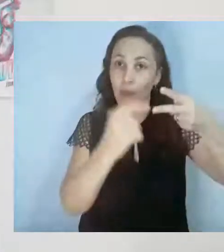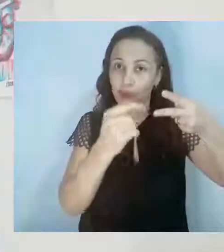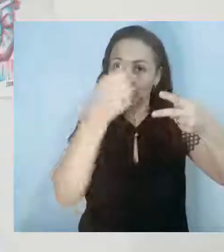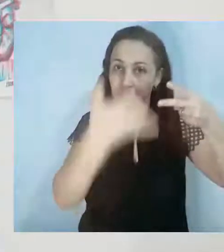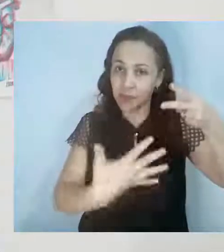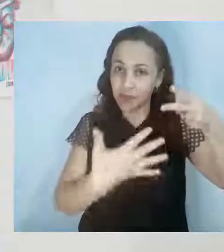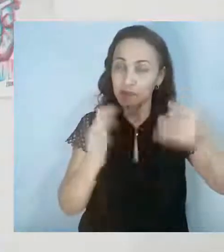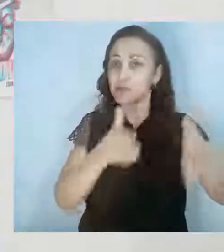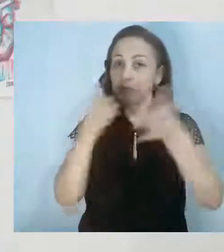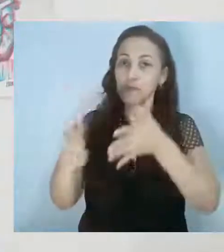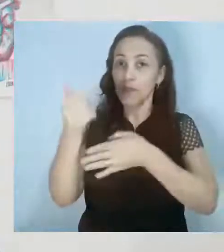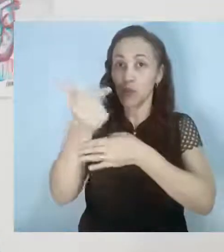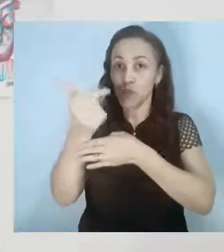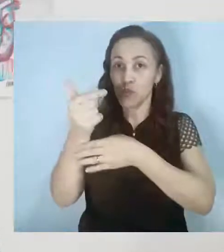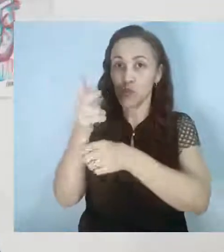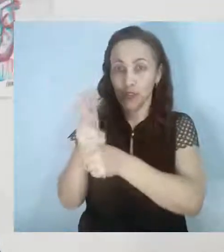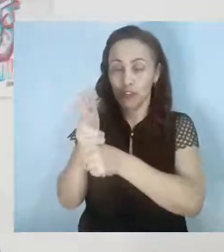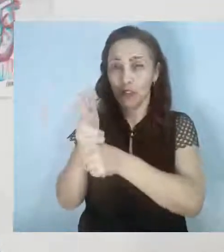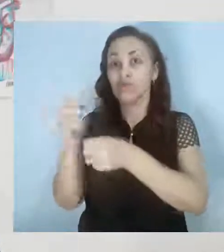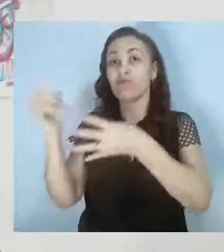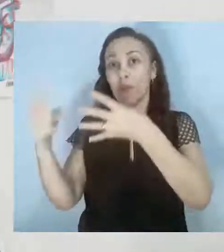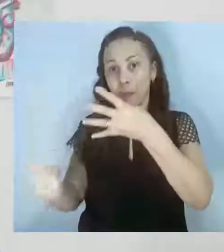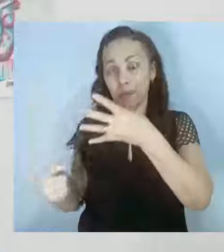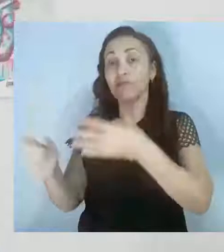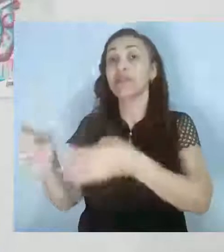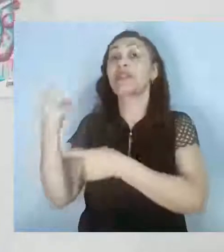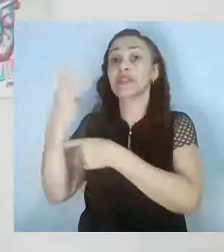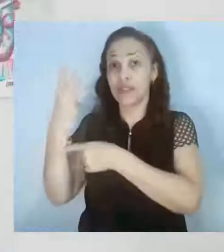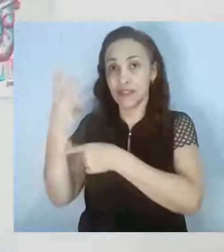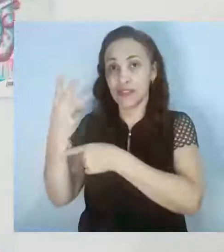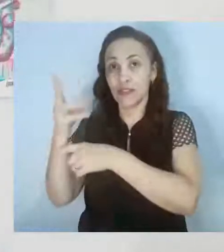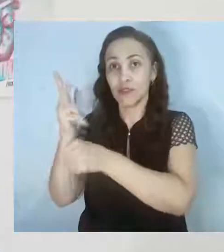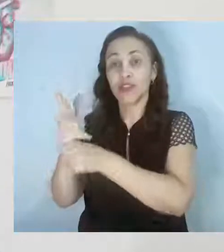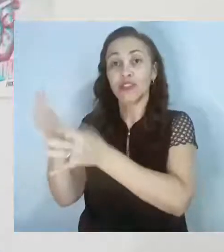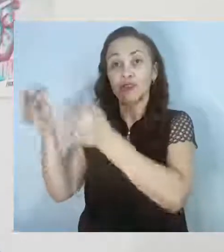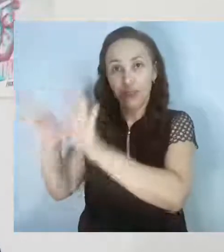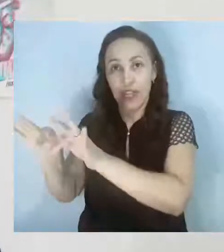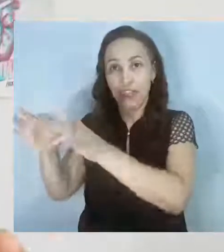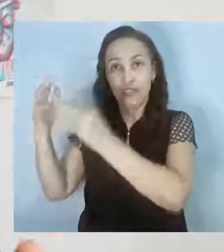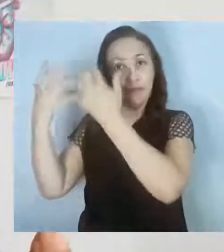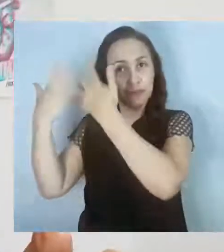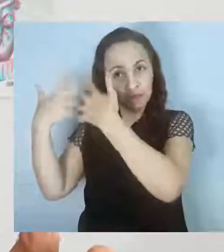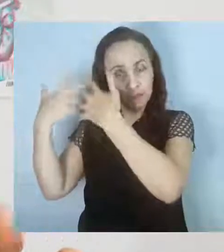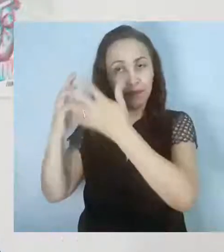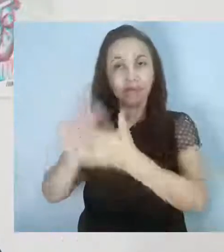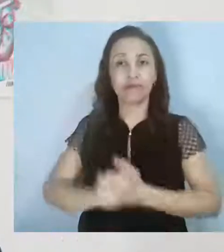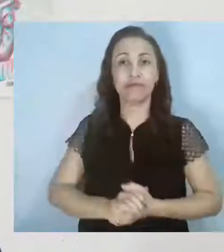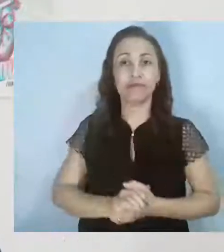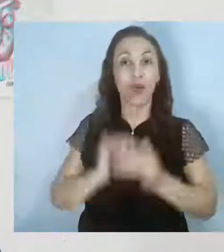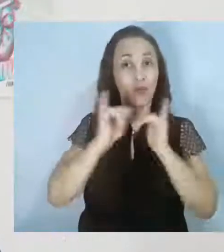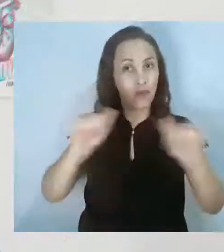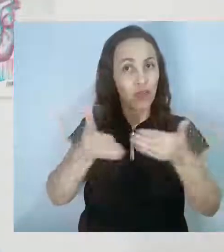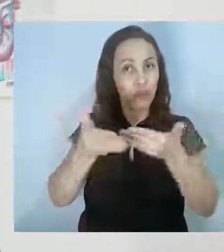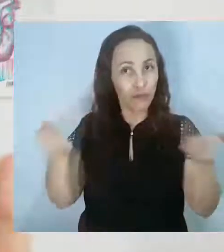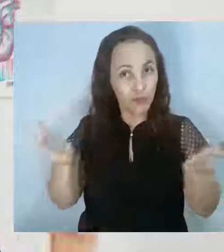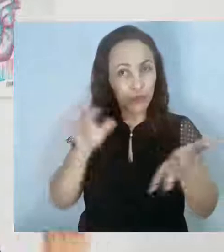segundo vídeo a gente trata mais alguma coisa e no terceiro a gente fecha essa reflexão. Queria deixar claro para vocês que não